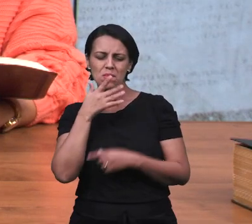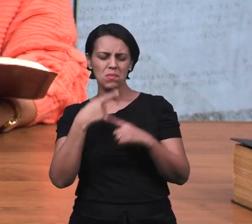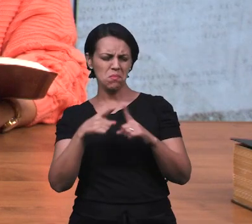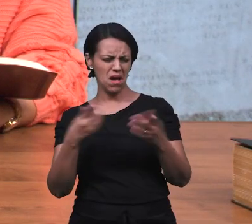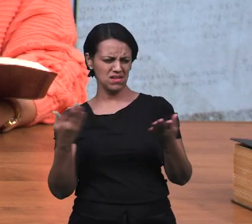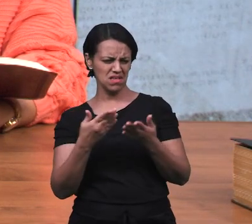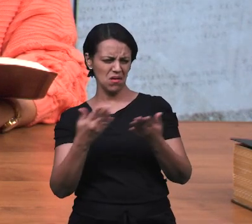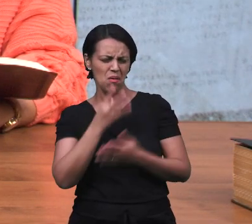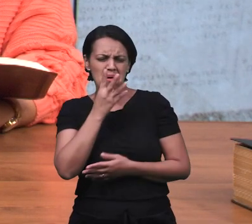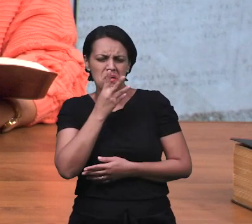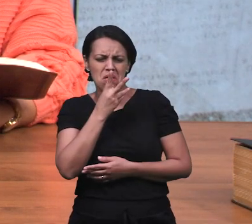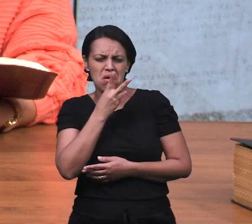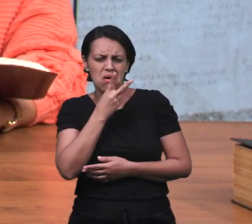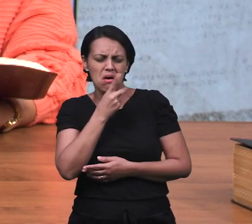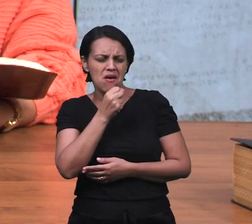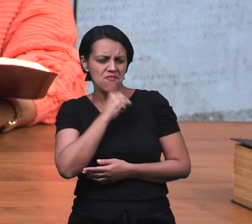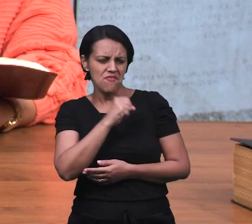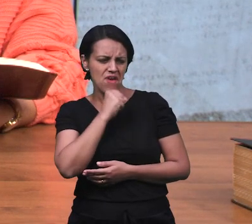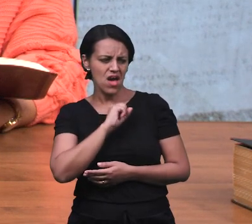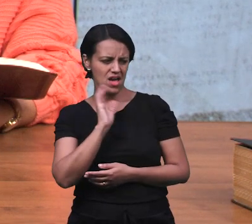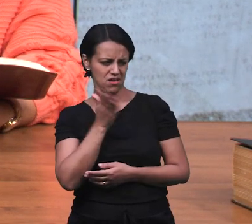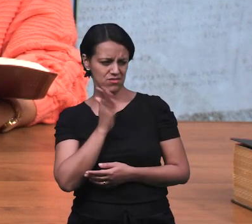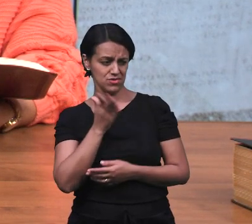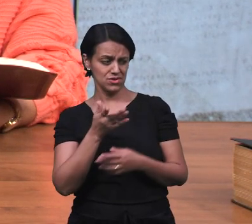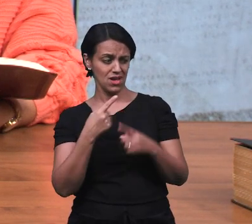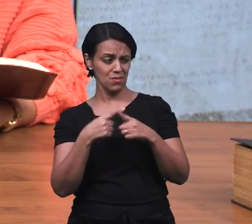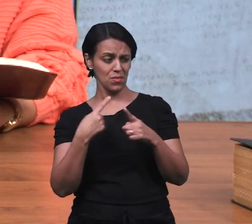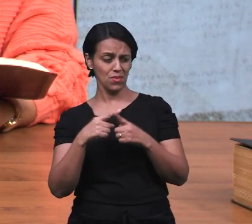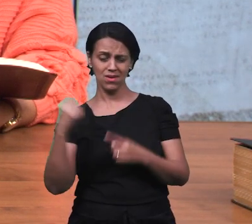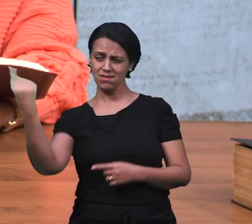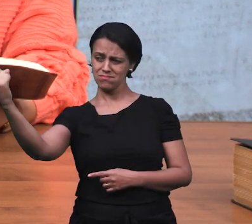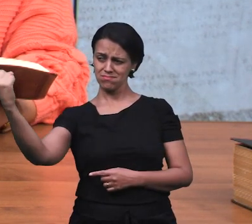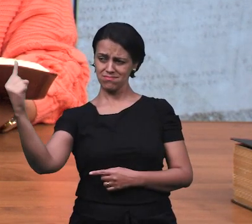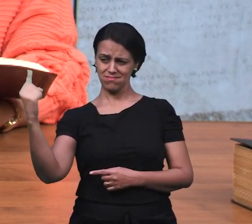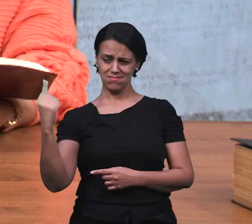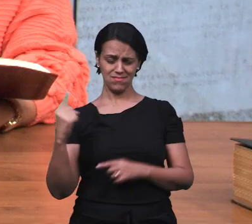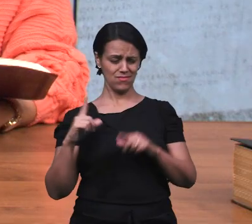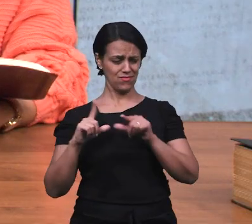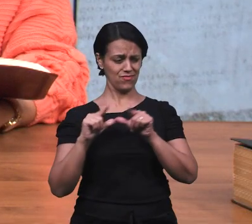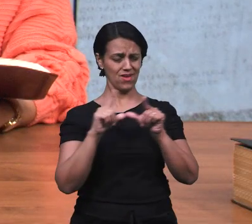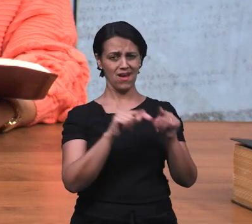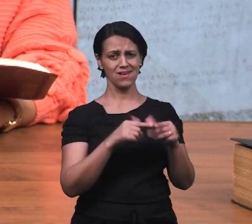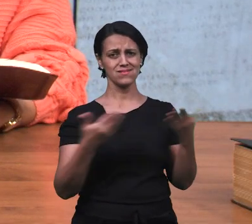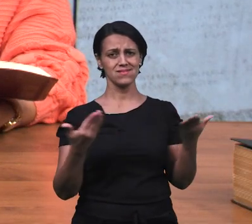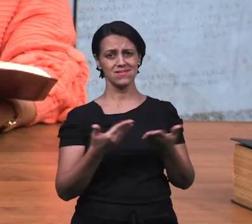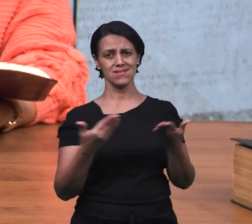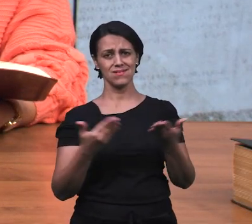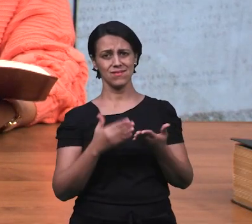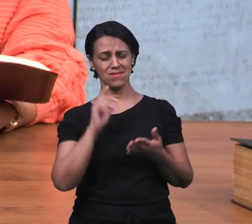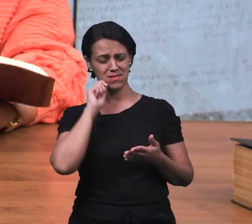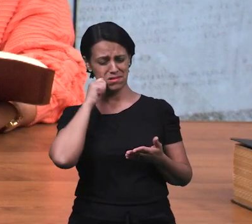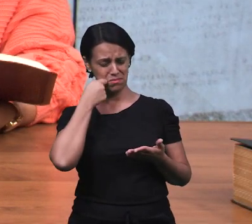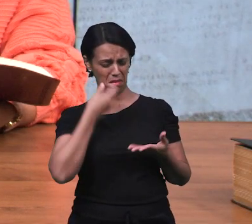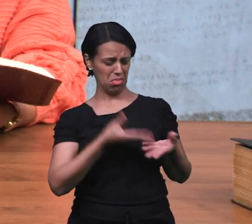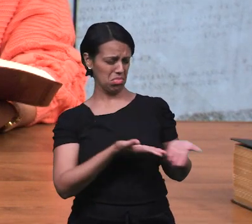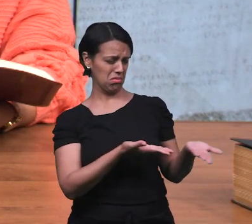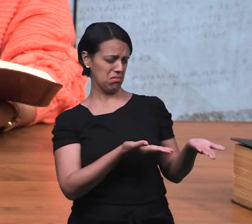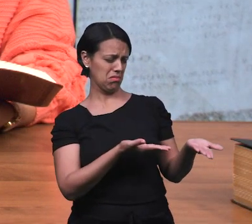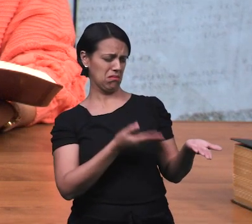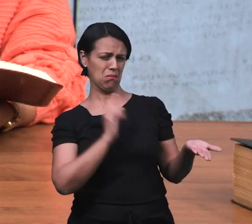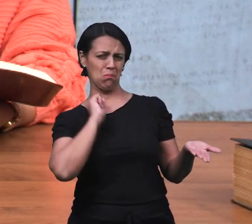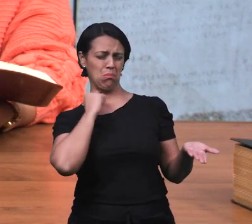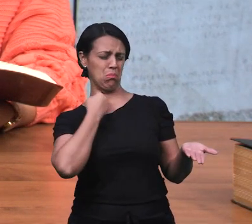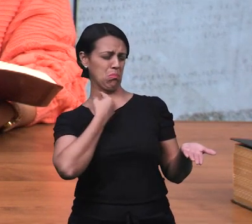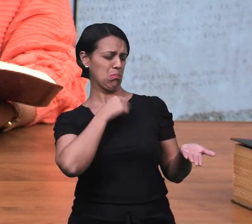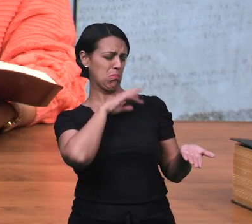provisão no dia em que saímos para vir a vós. E ei-lo aqui agora já seco e